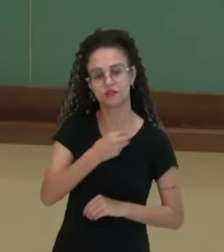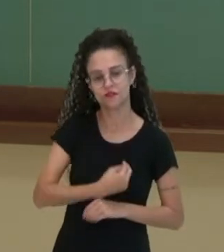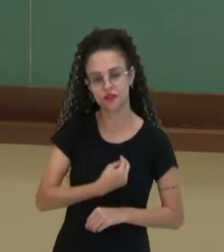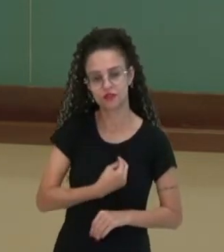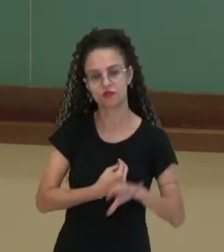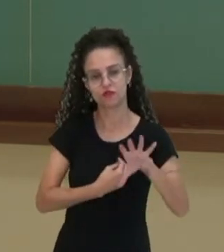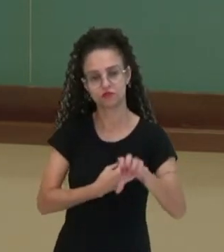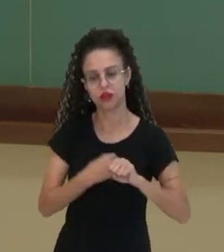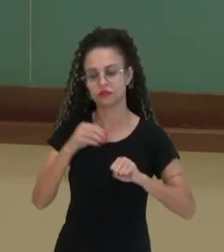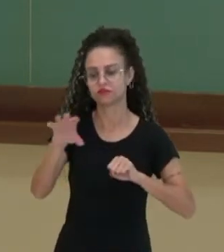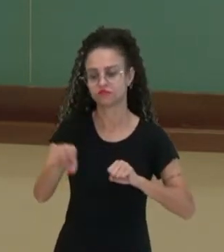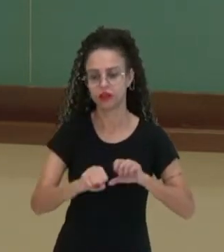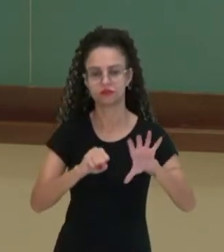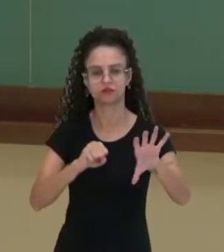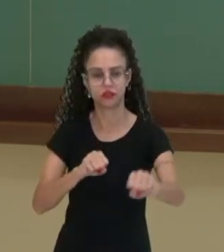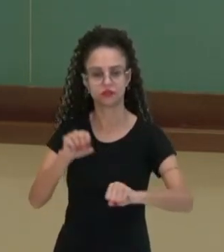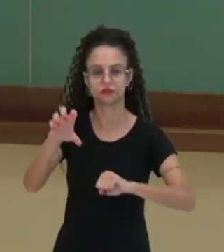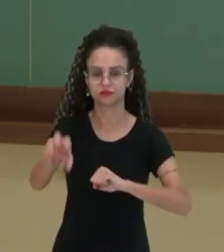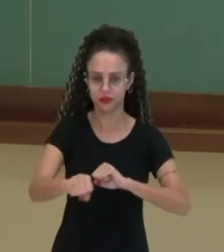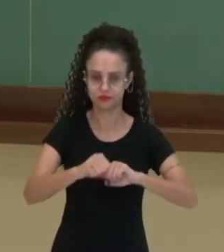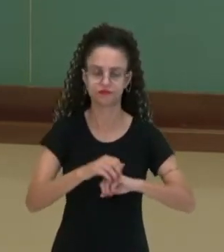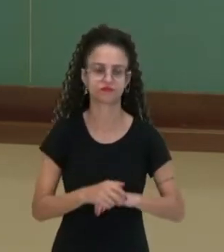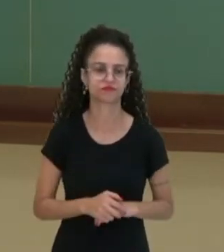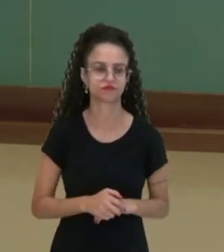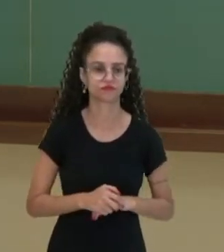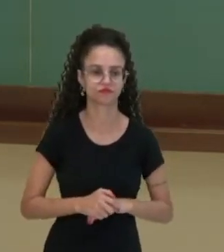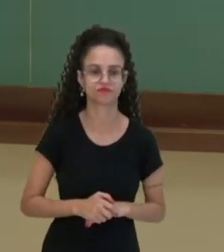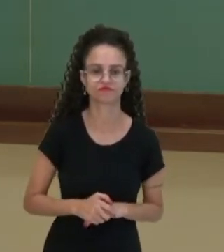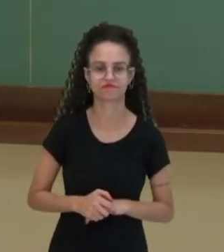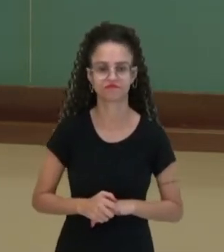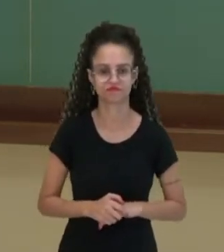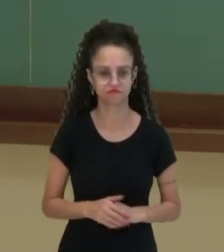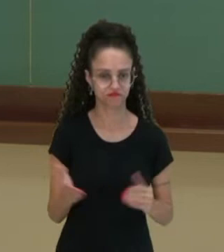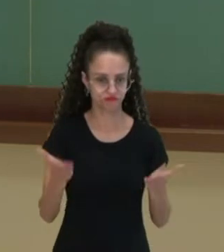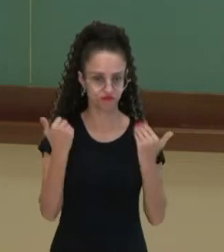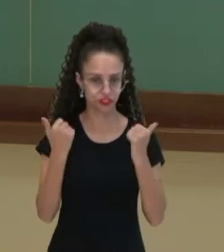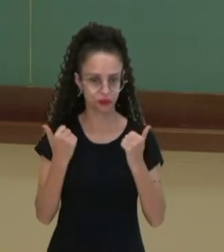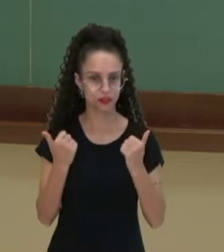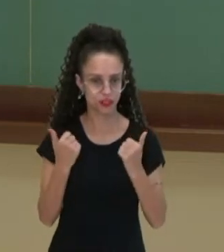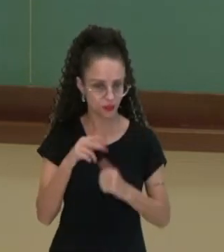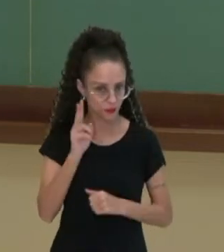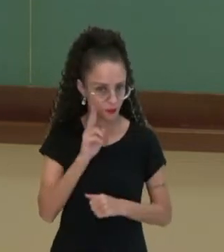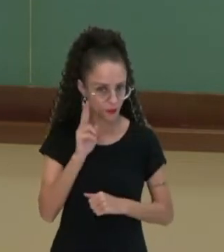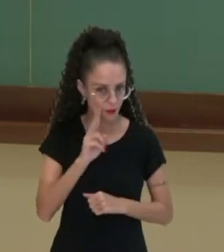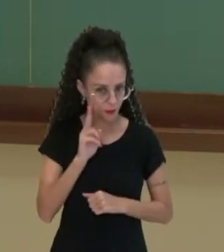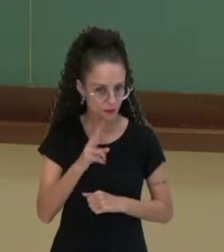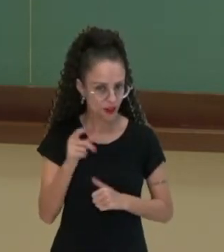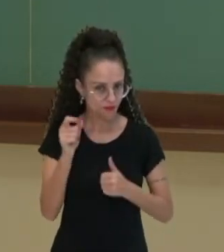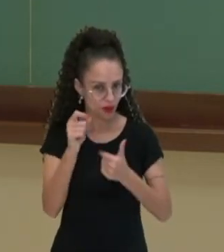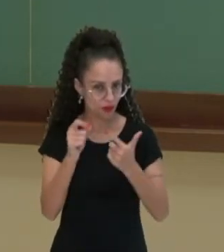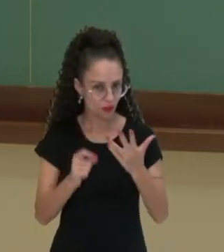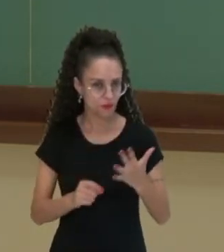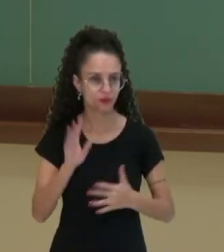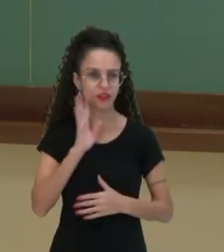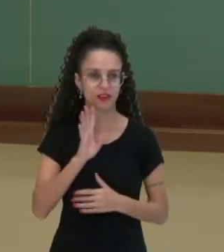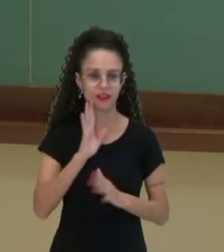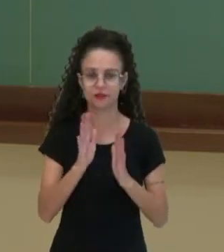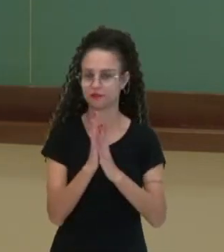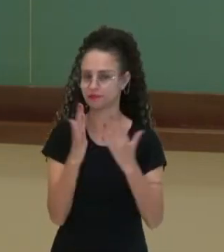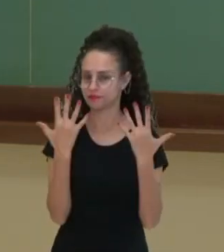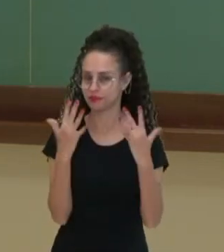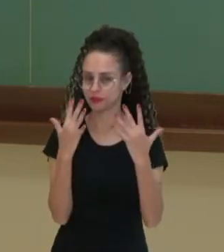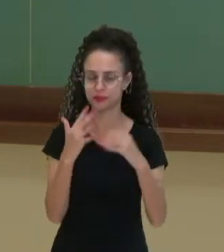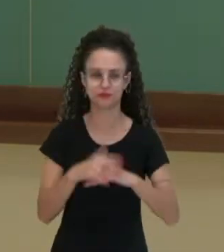vai servindo de alimento ali para o outro. Bora lá? Se recordando de muita coisa? Que legal,